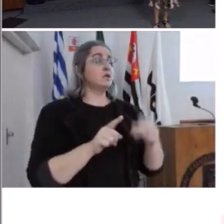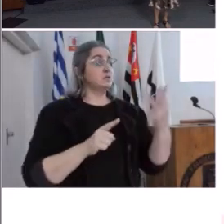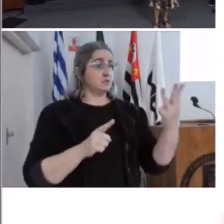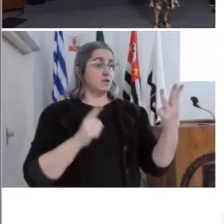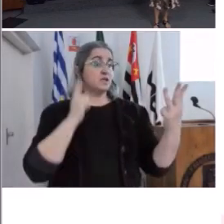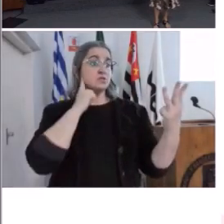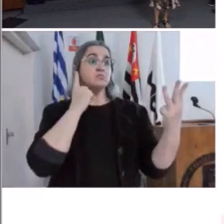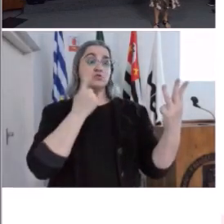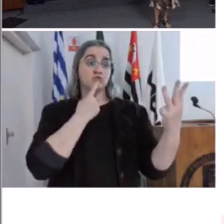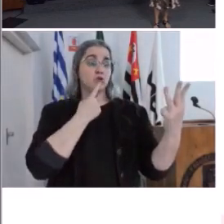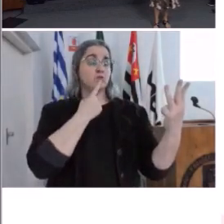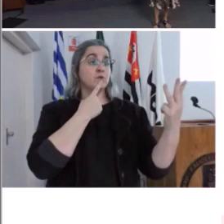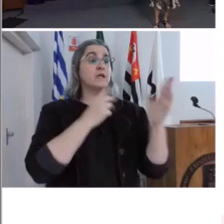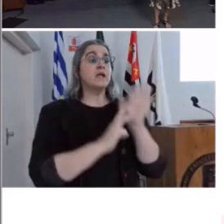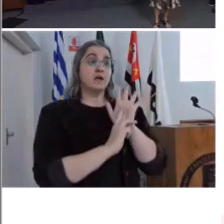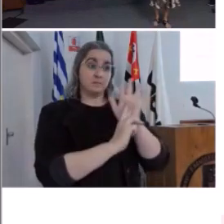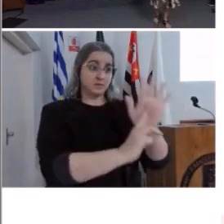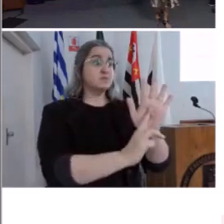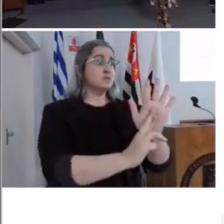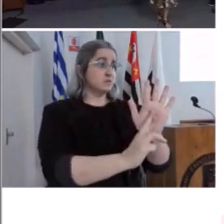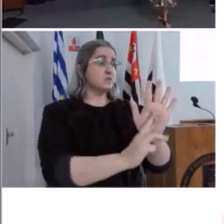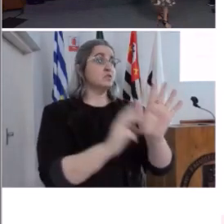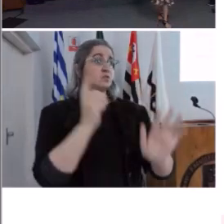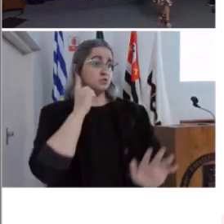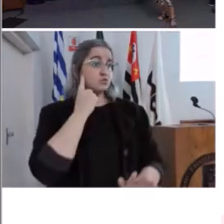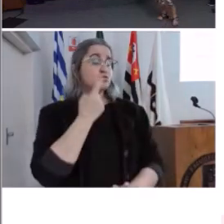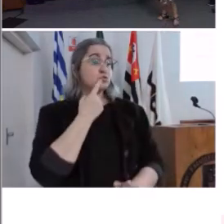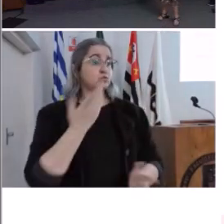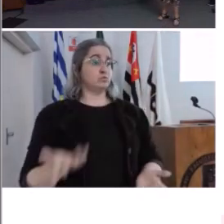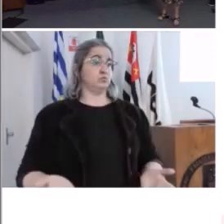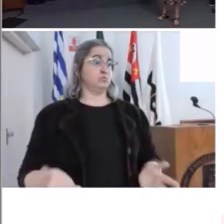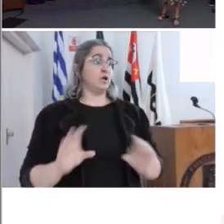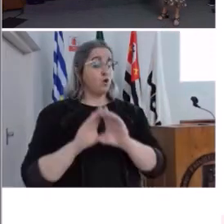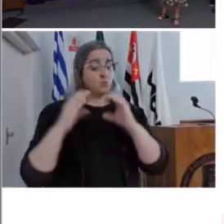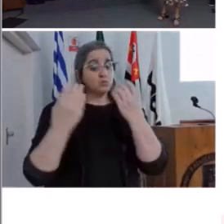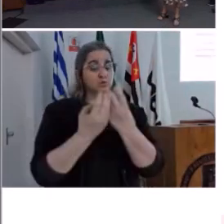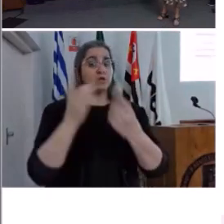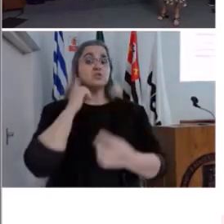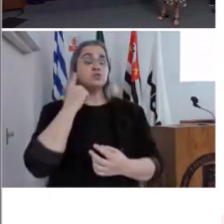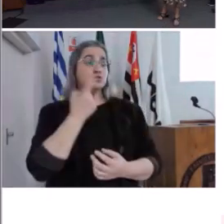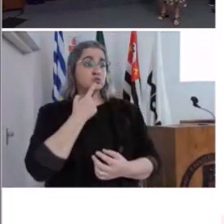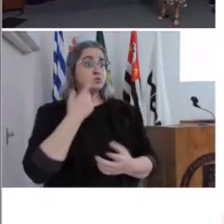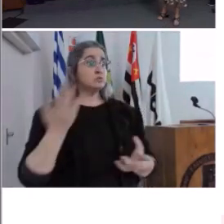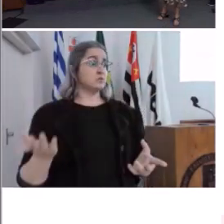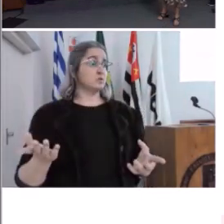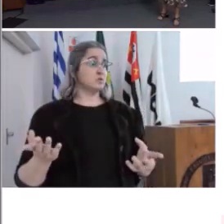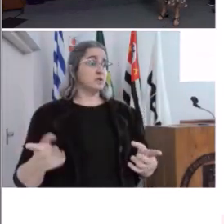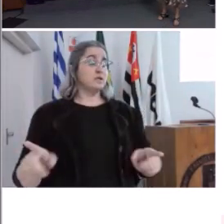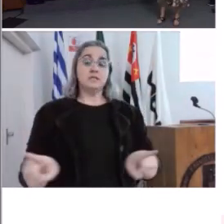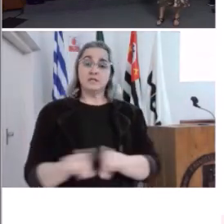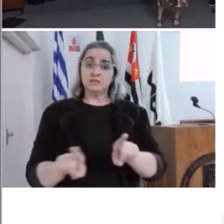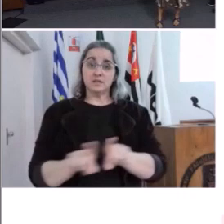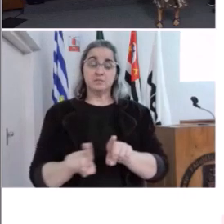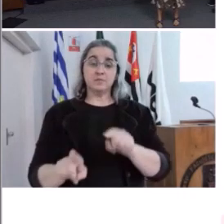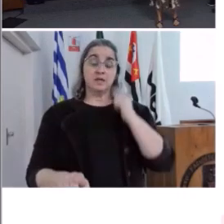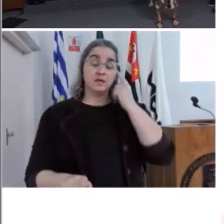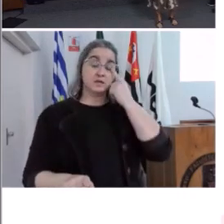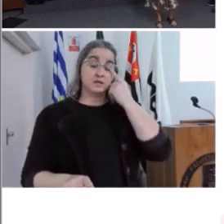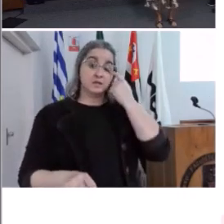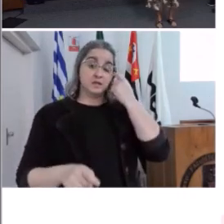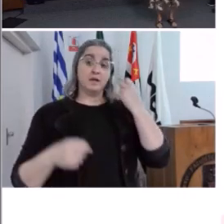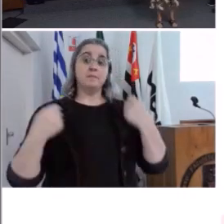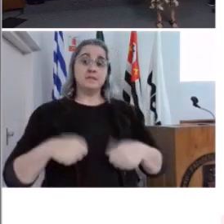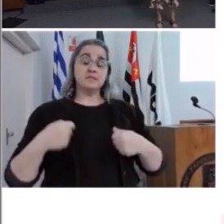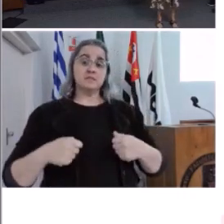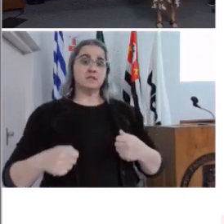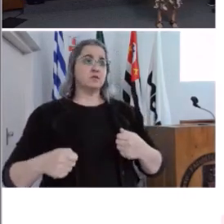aqui que estão representando essa categoria. E, além de tudo, né, a gente precisa trabalhar também com as